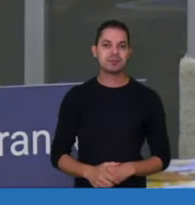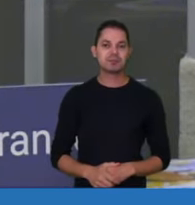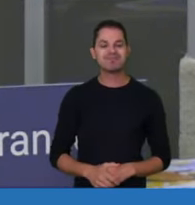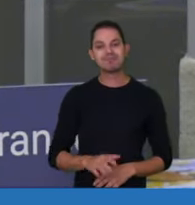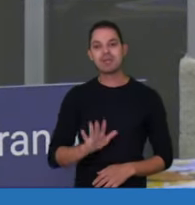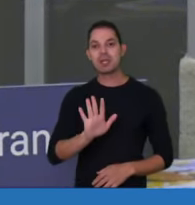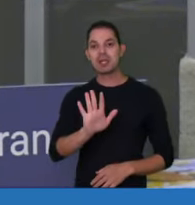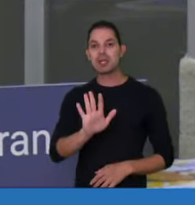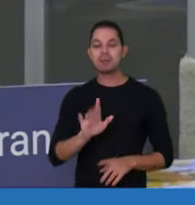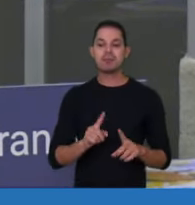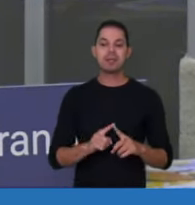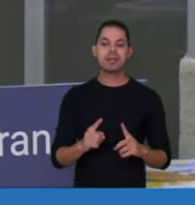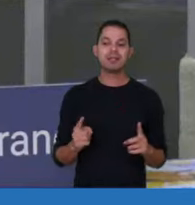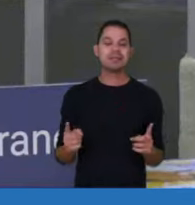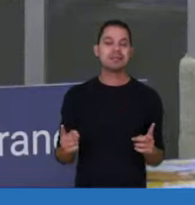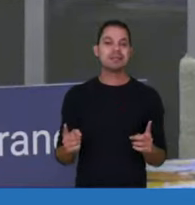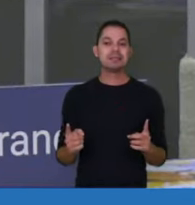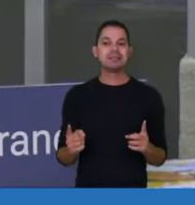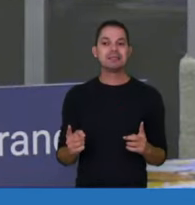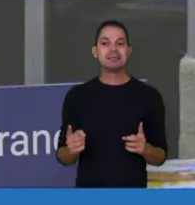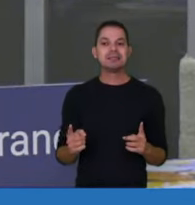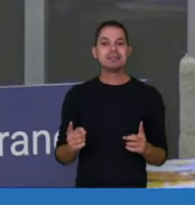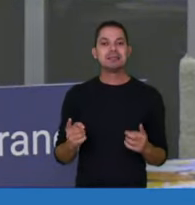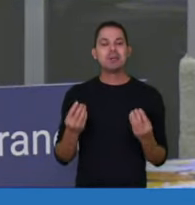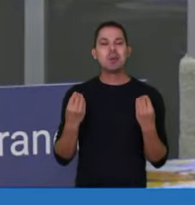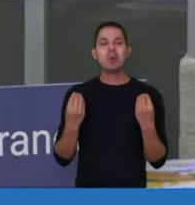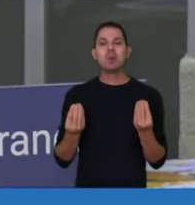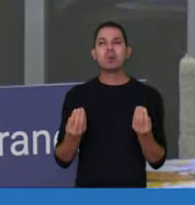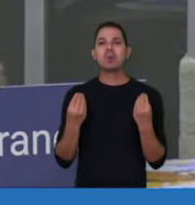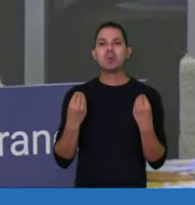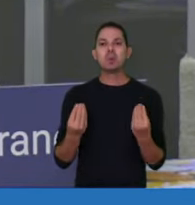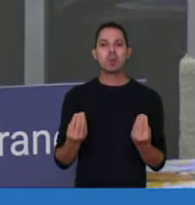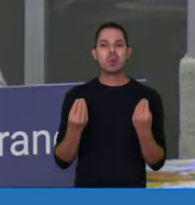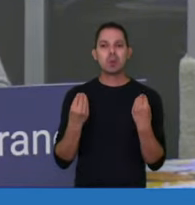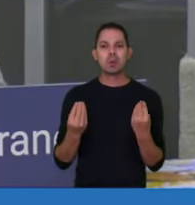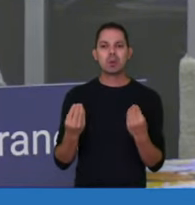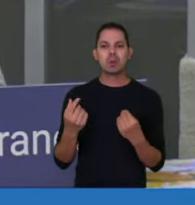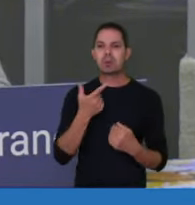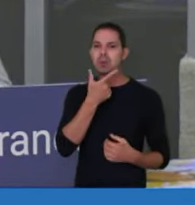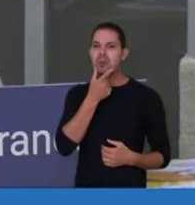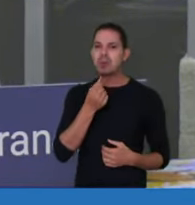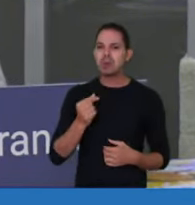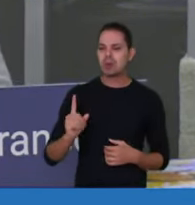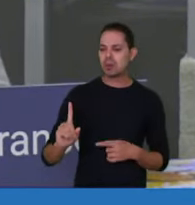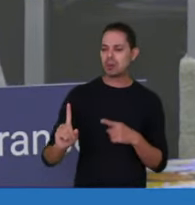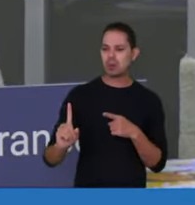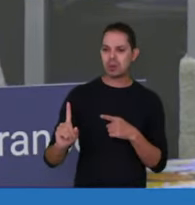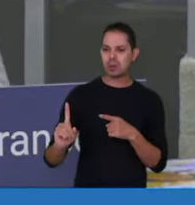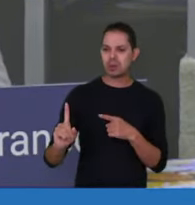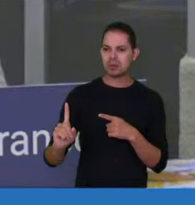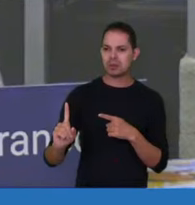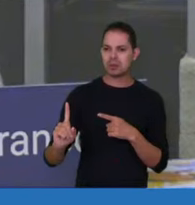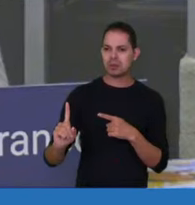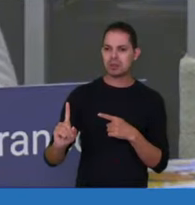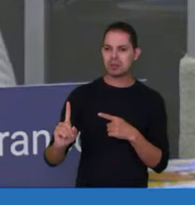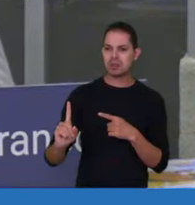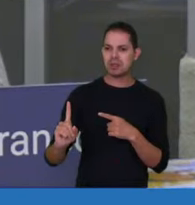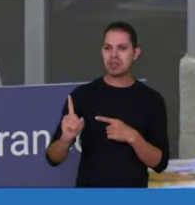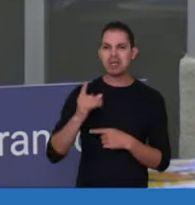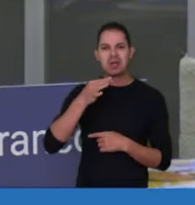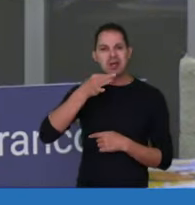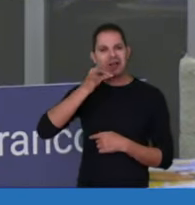Mas nós não poderíamos imaginar que aquele homem que ali estava tomando